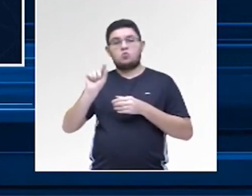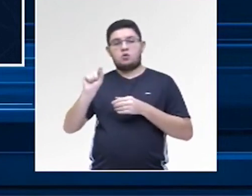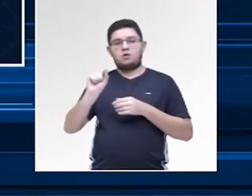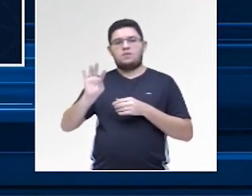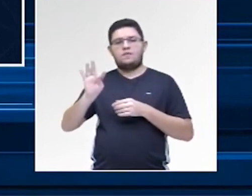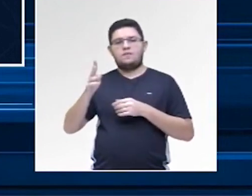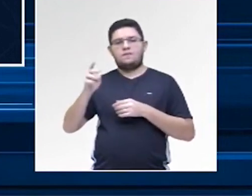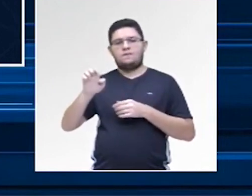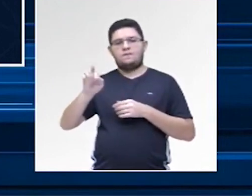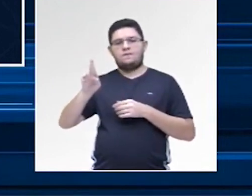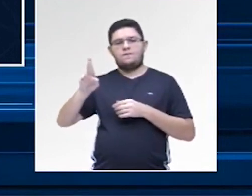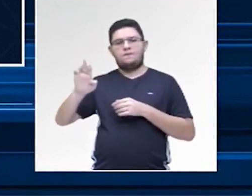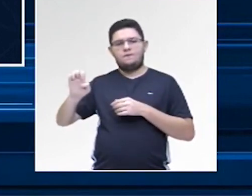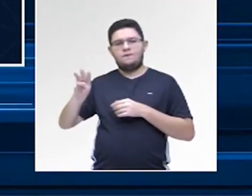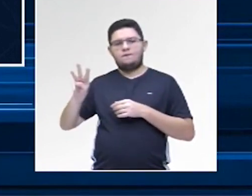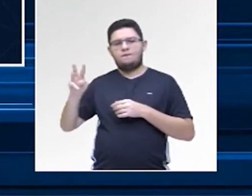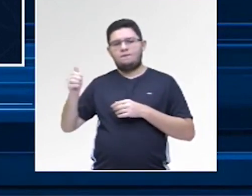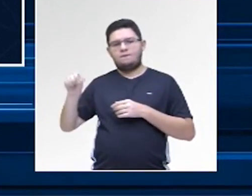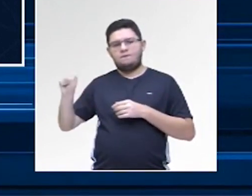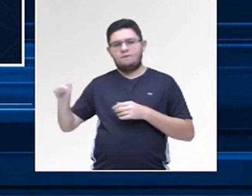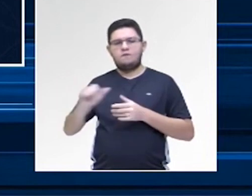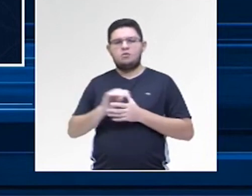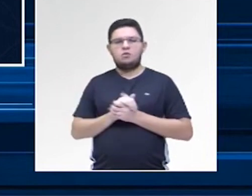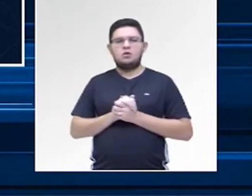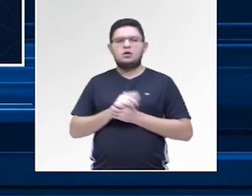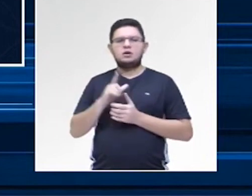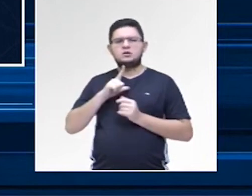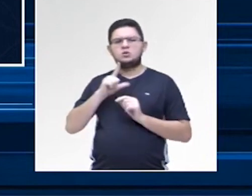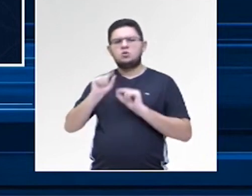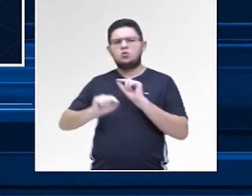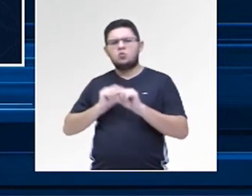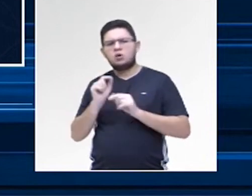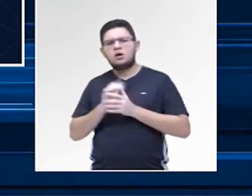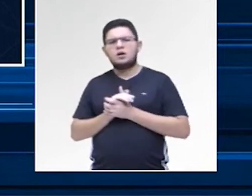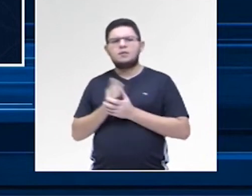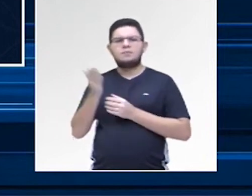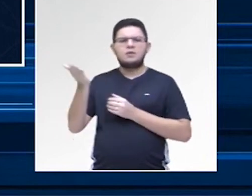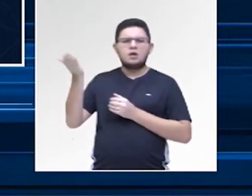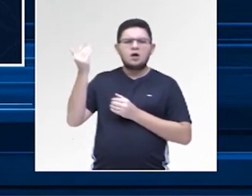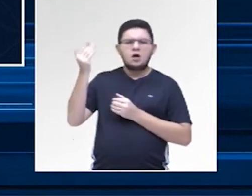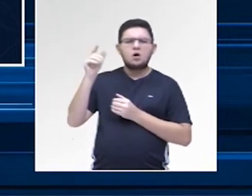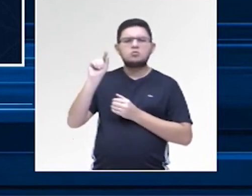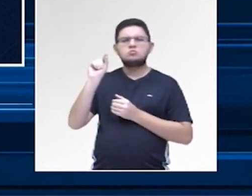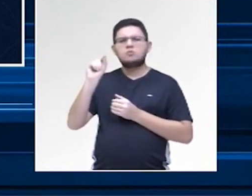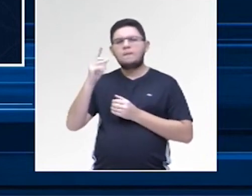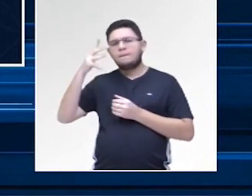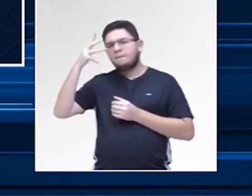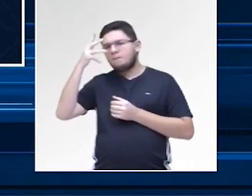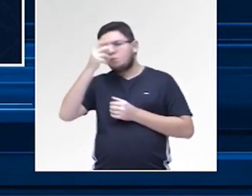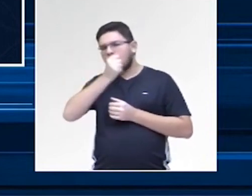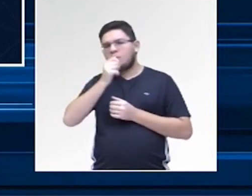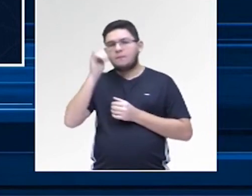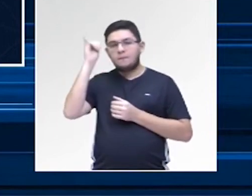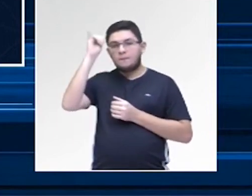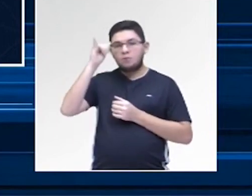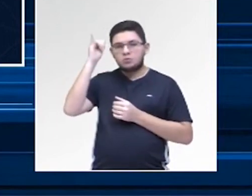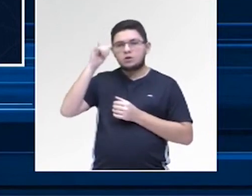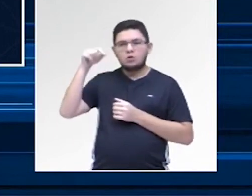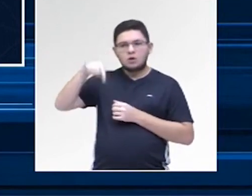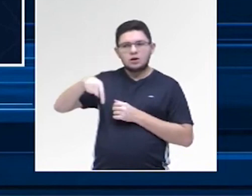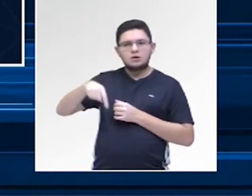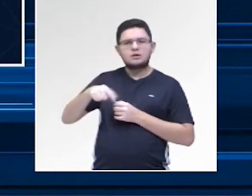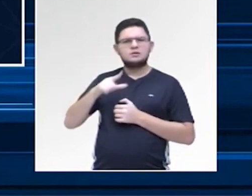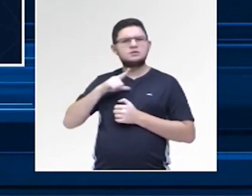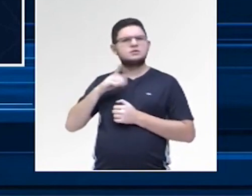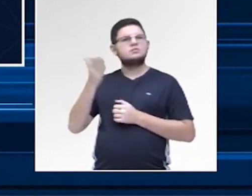ou tinha um belo museu, né? Near here, próximo daqui. A segunda frase, there